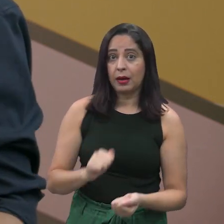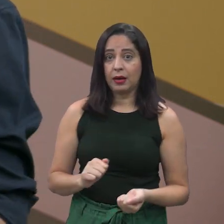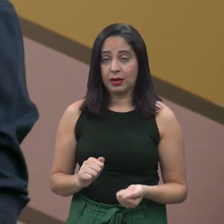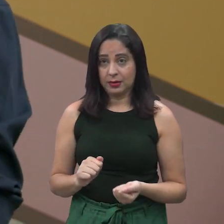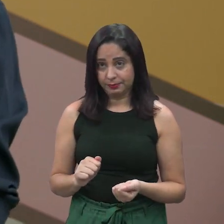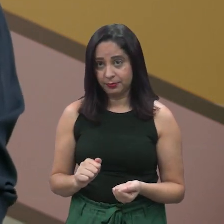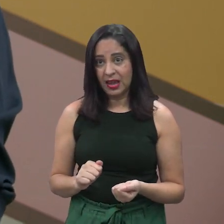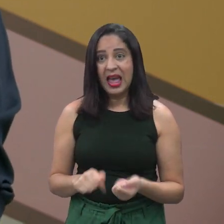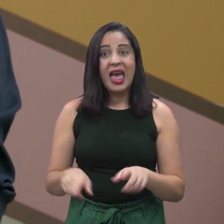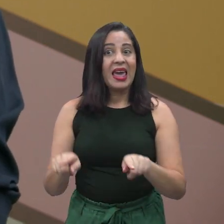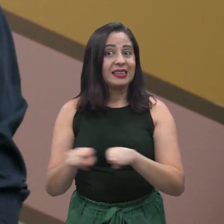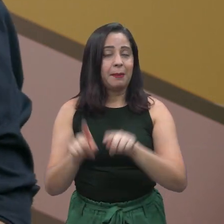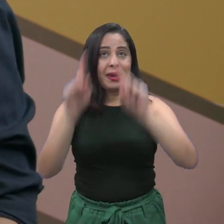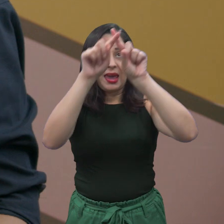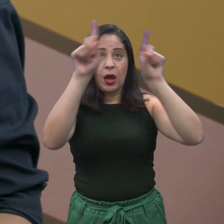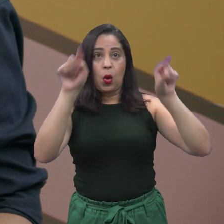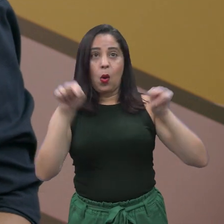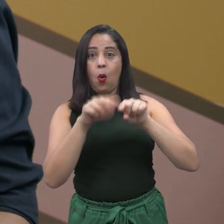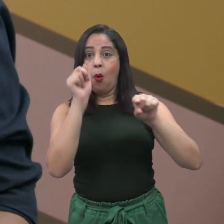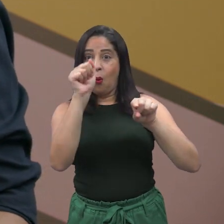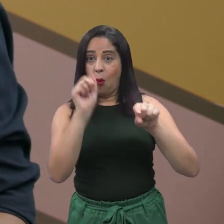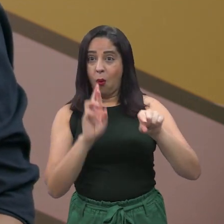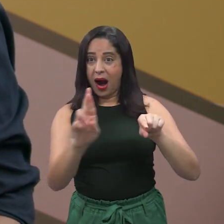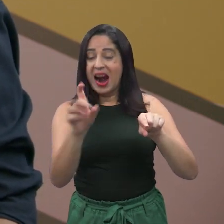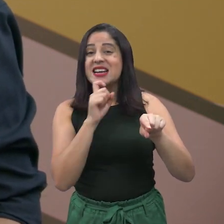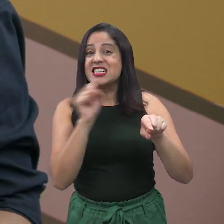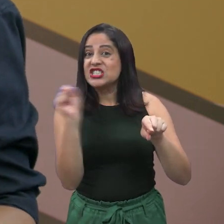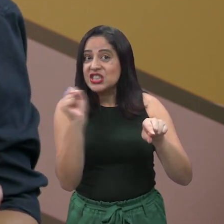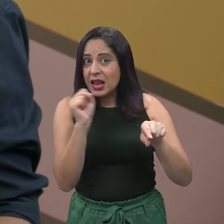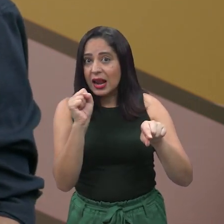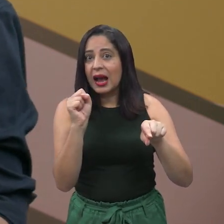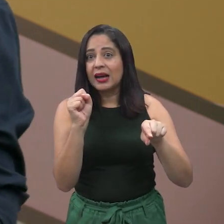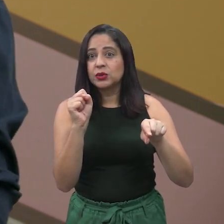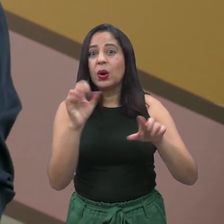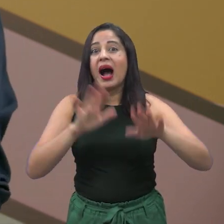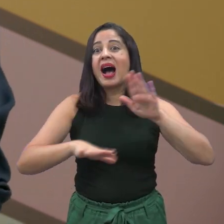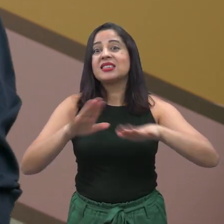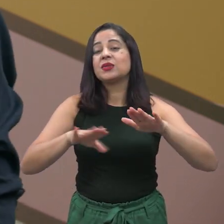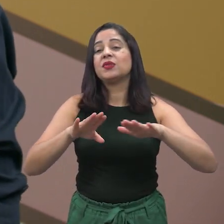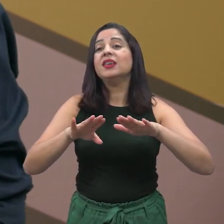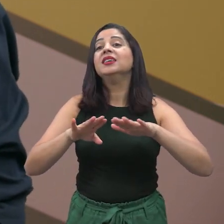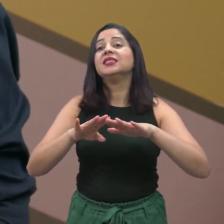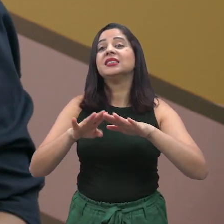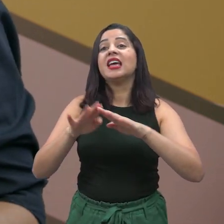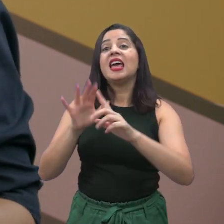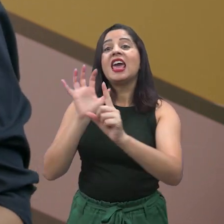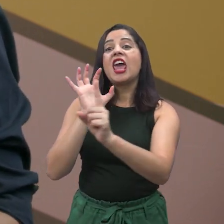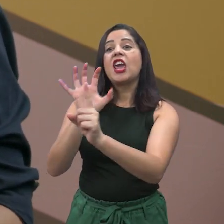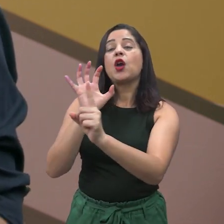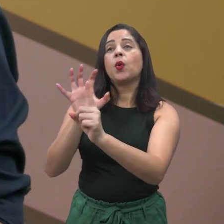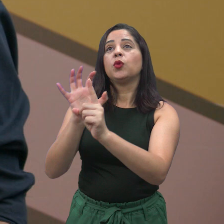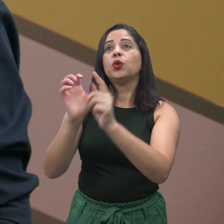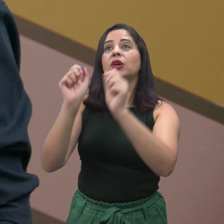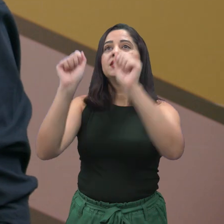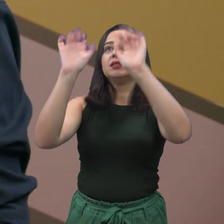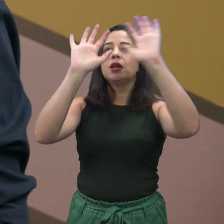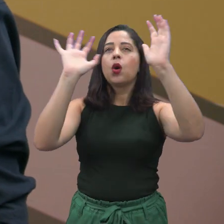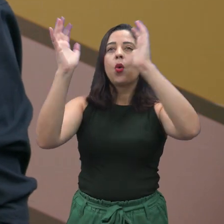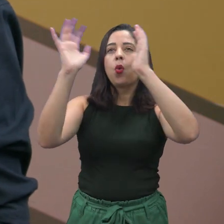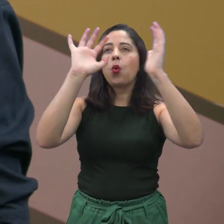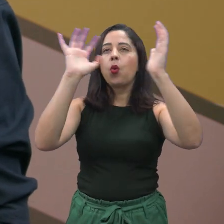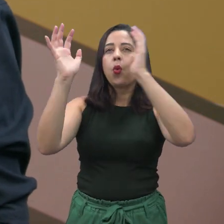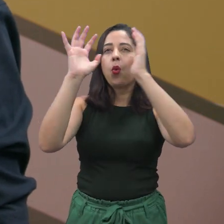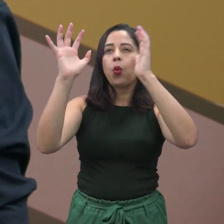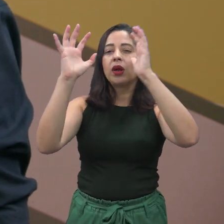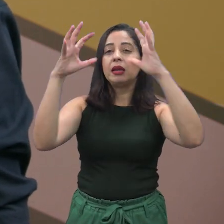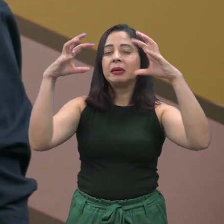acaba ressecando o ambiente, então as medidas do umidificador também vão ajudar a, pelo menos, manter o ar um pouquinho mais agradável e